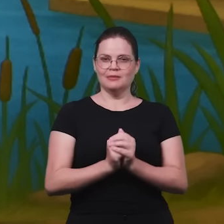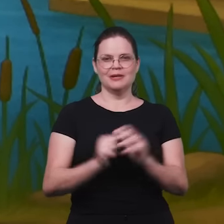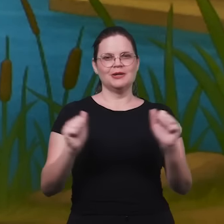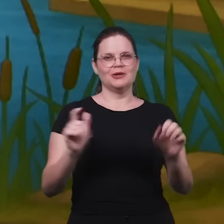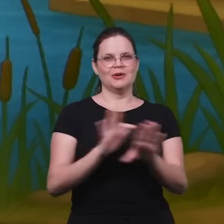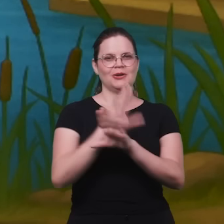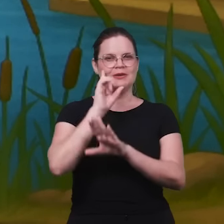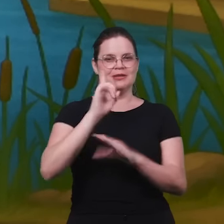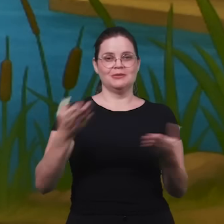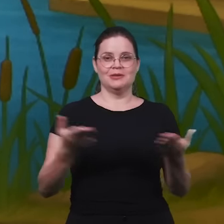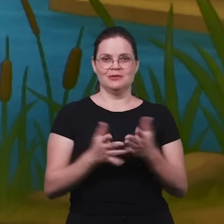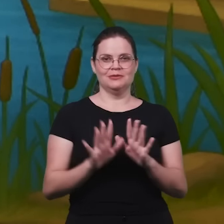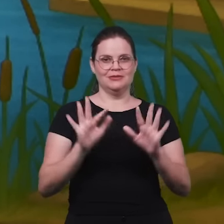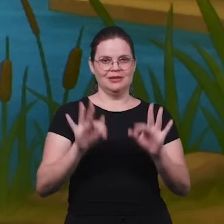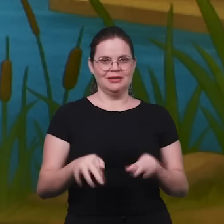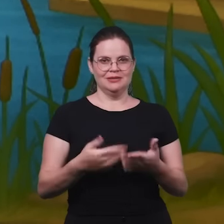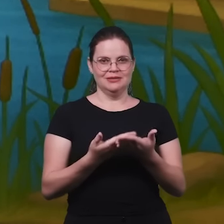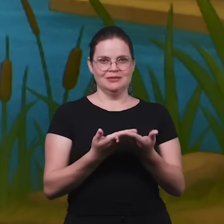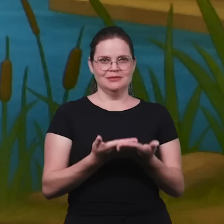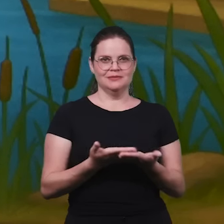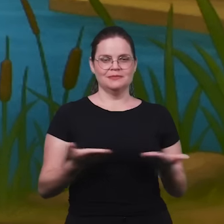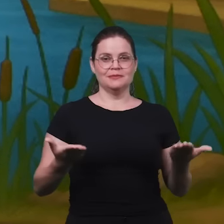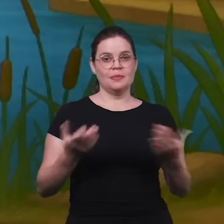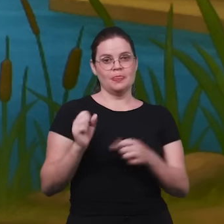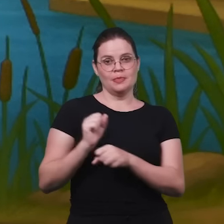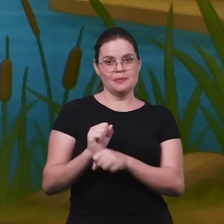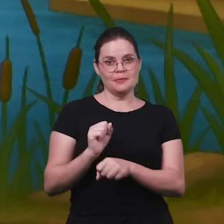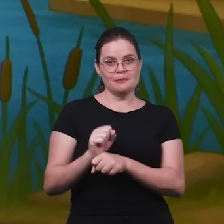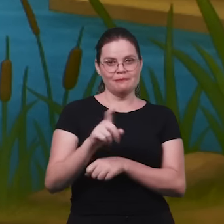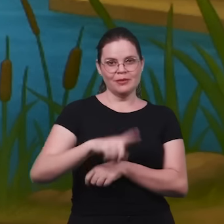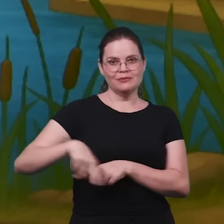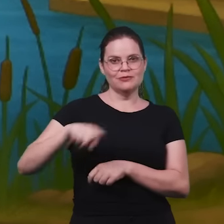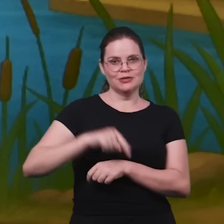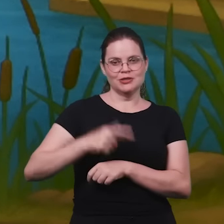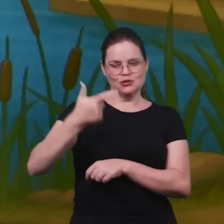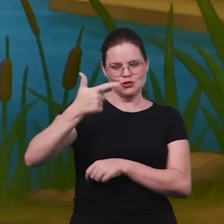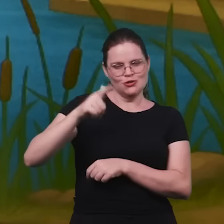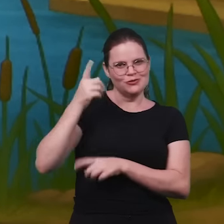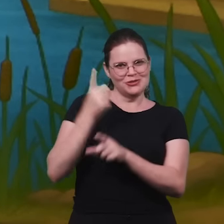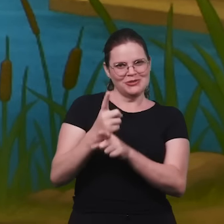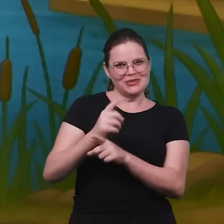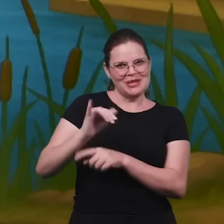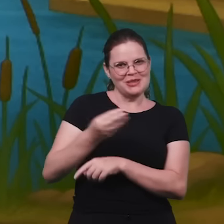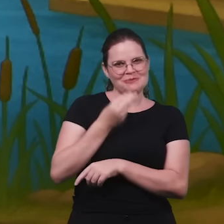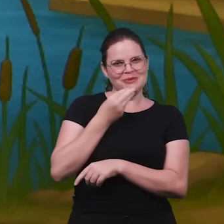Amém. Glória a Deus, estamos encerrados. Esperamos nos encontrar numa